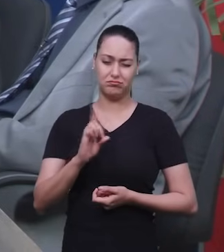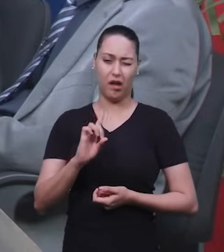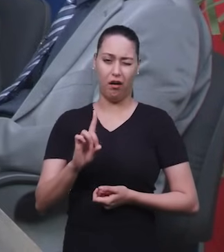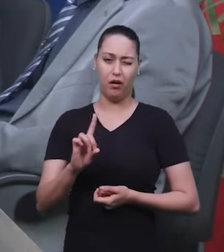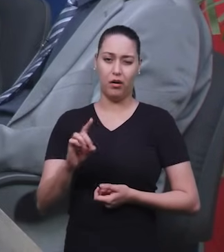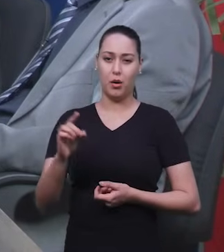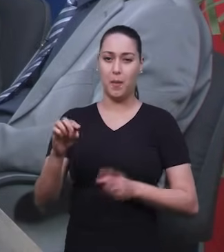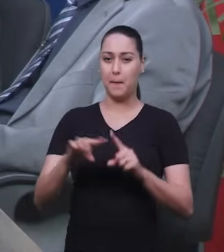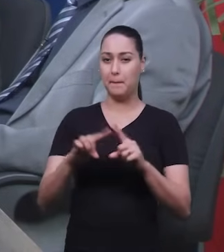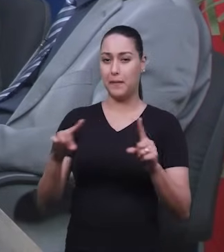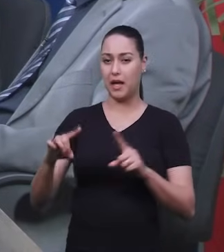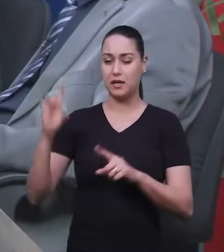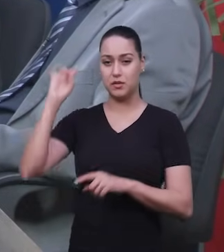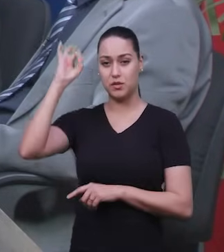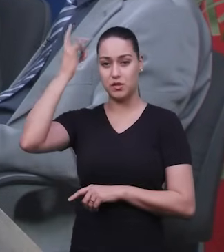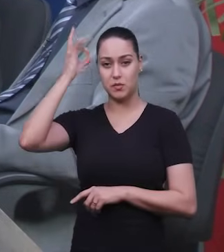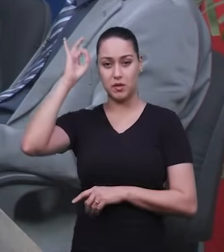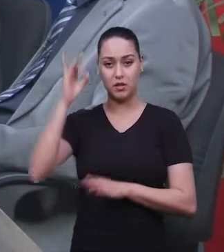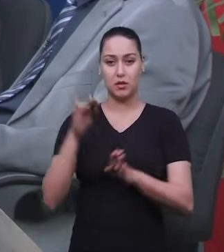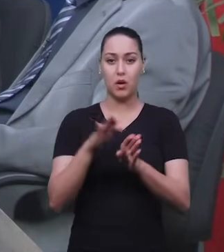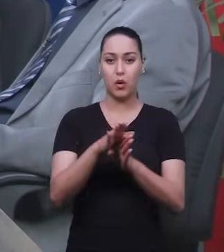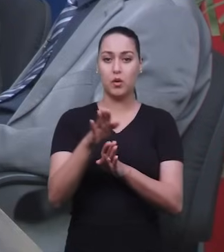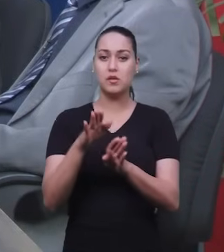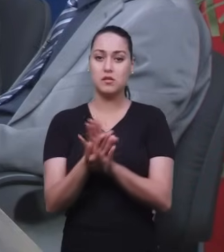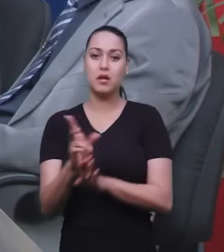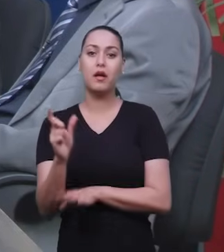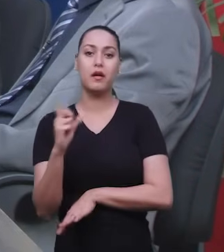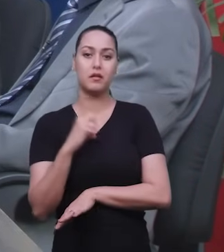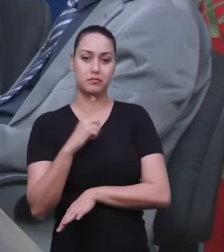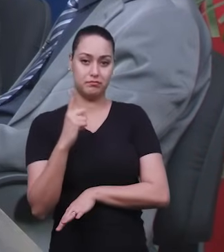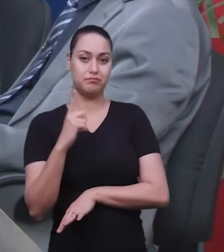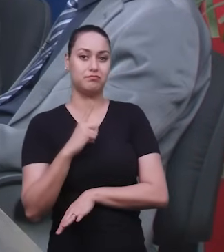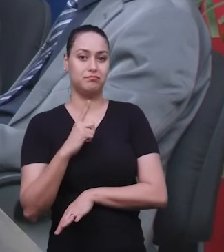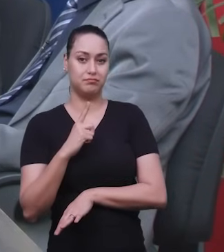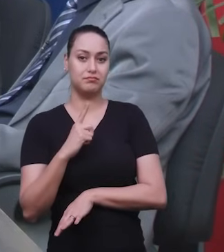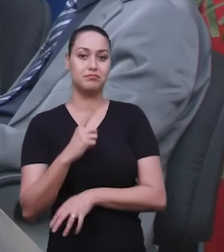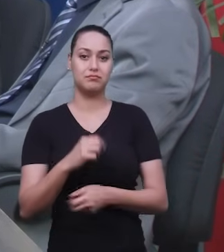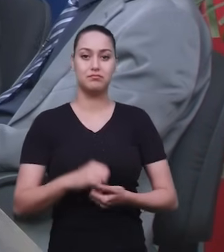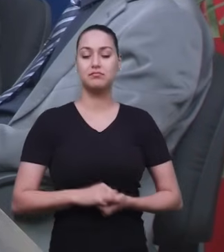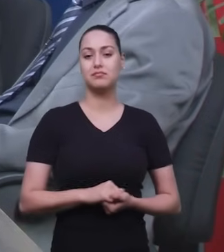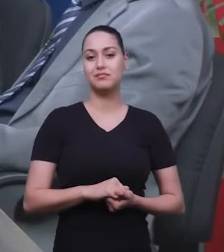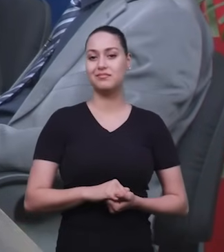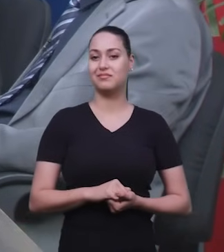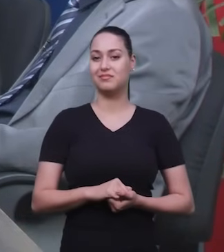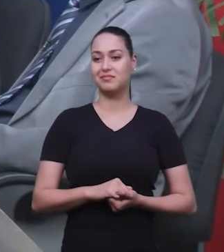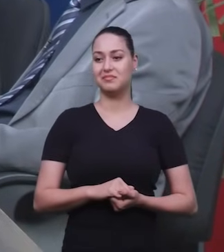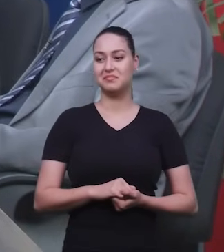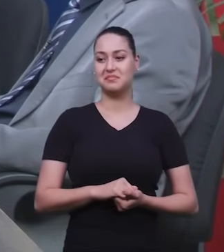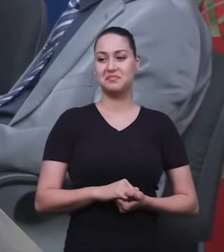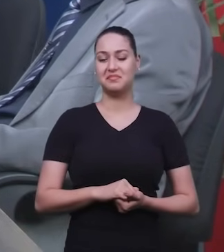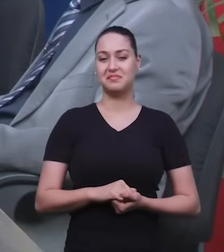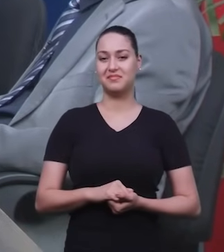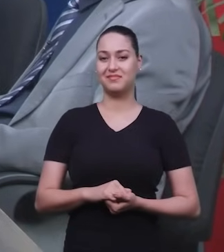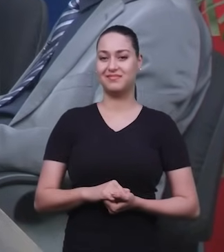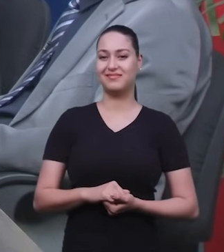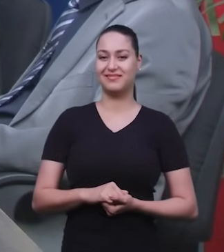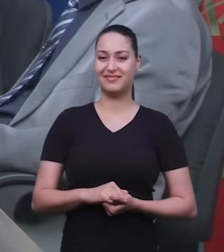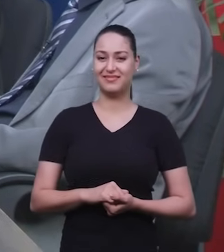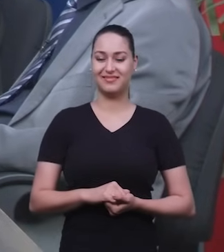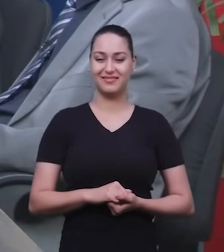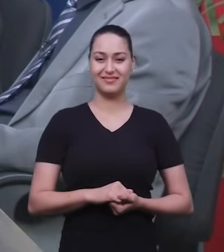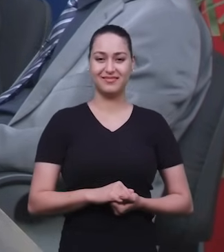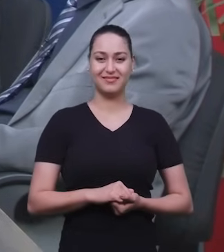aquilo que está dentro da nossa capacidade, que Deus, nós temos levado ao socorro dos nossos irmãos. Glória a Deus. O pastor Alexandre